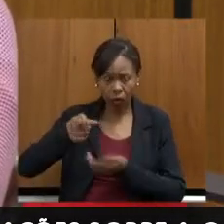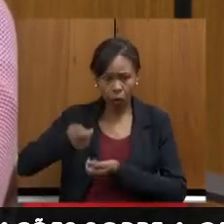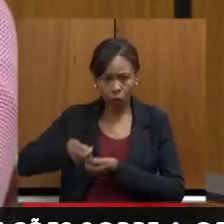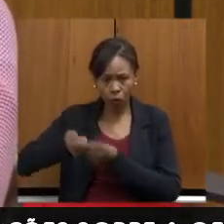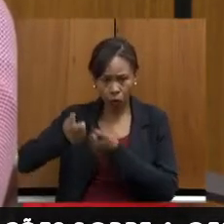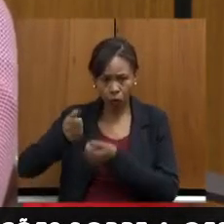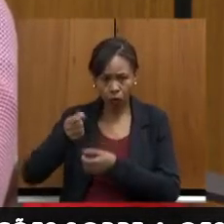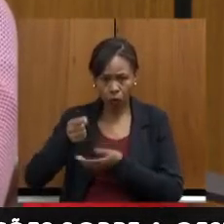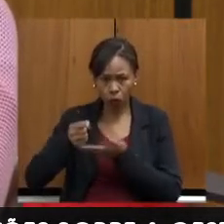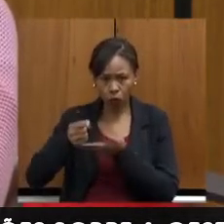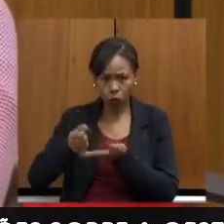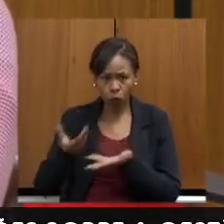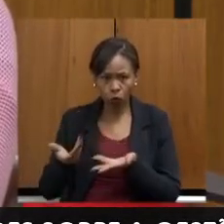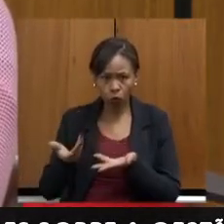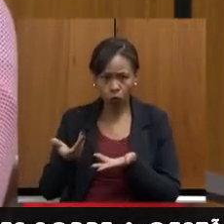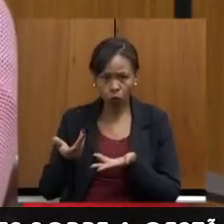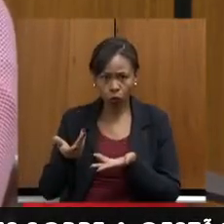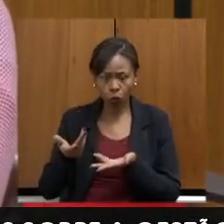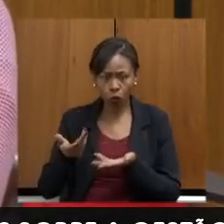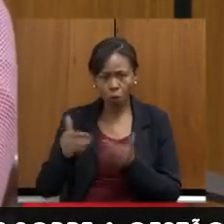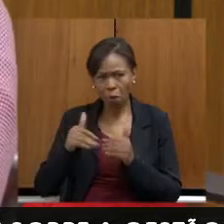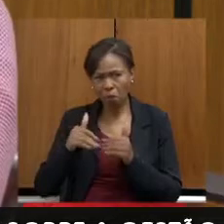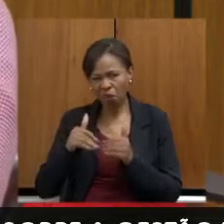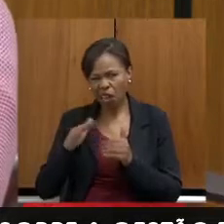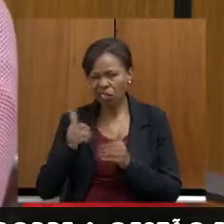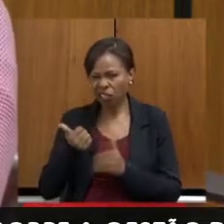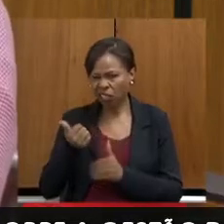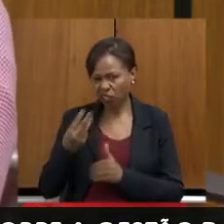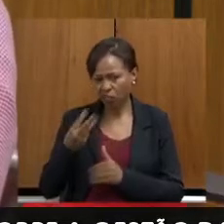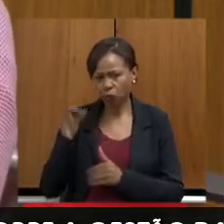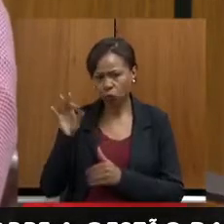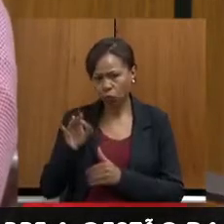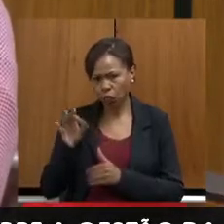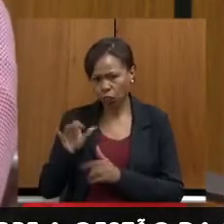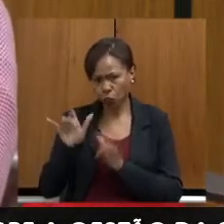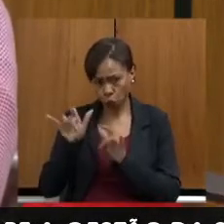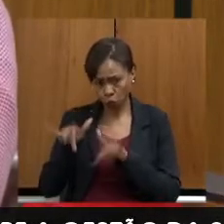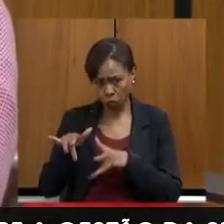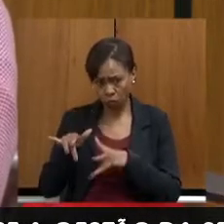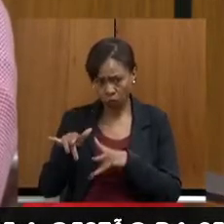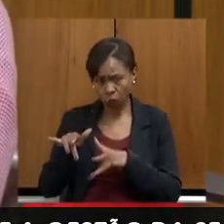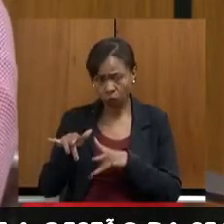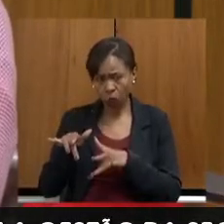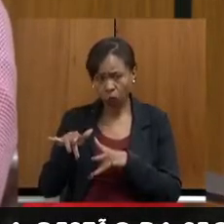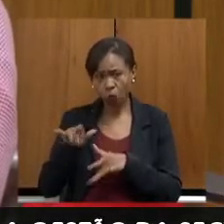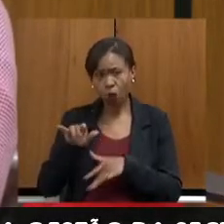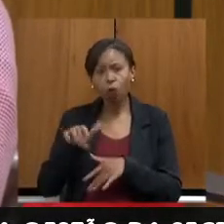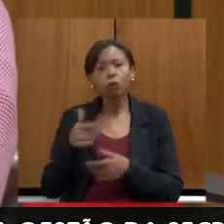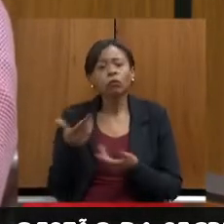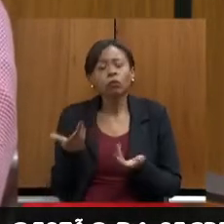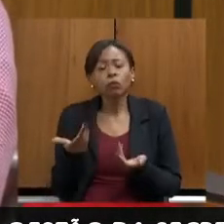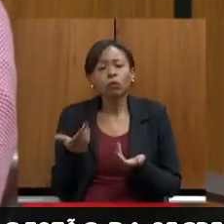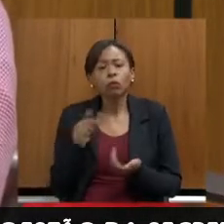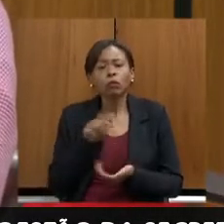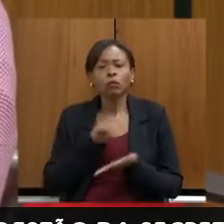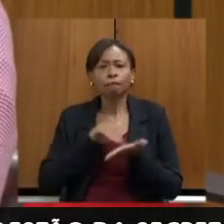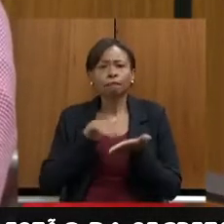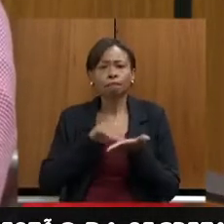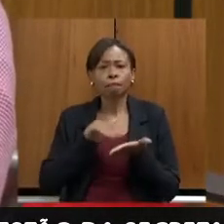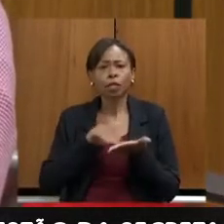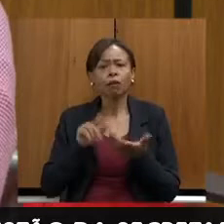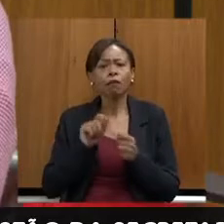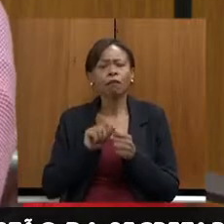com pouco mais de treze por cento do que restou é e o que que a secretaria